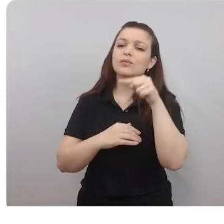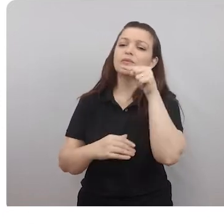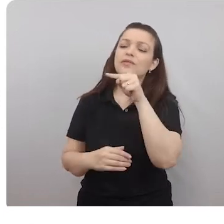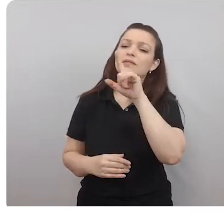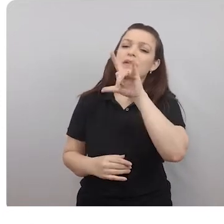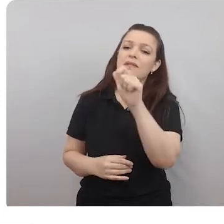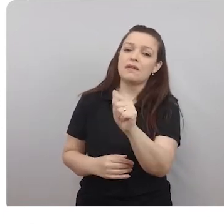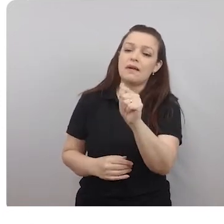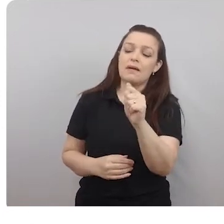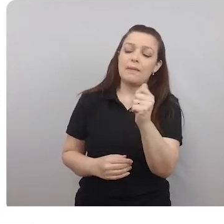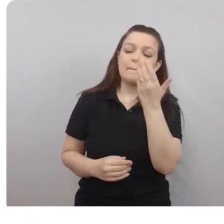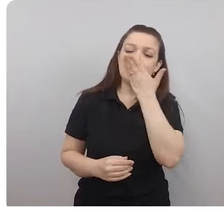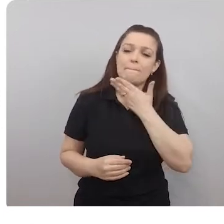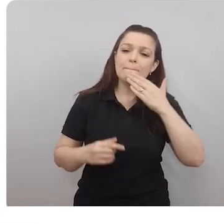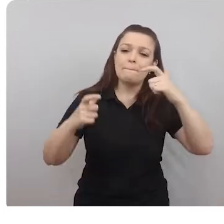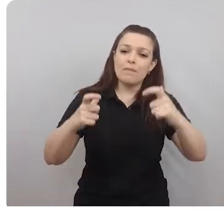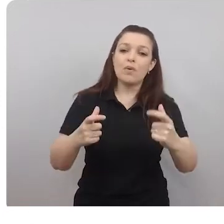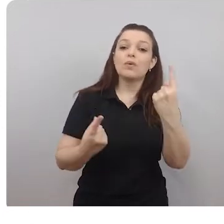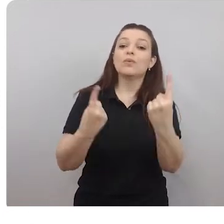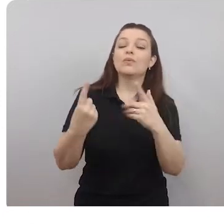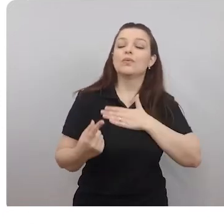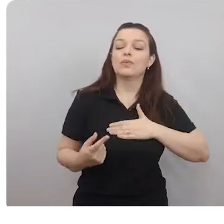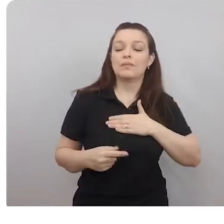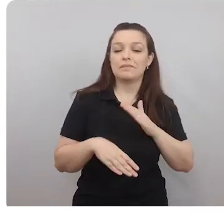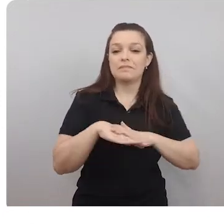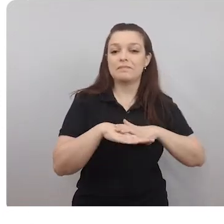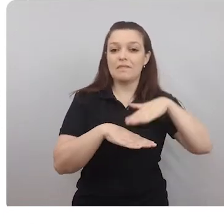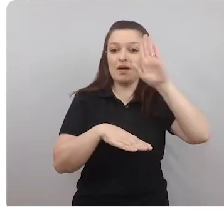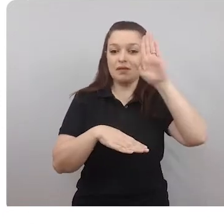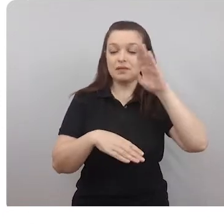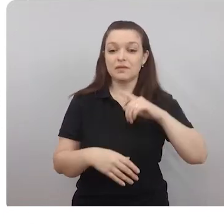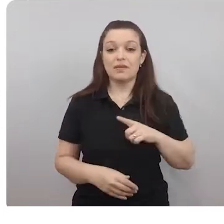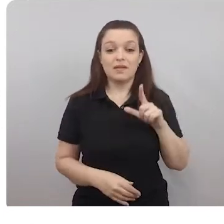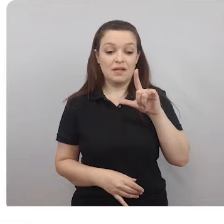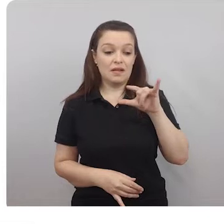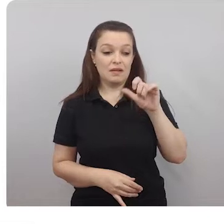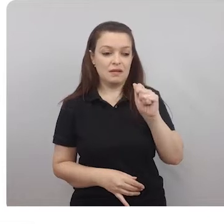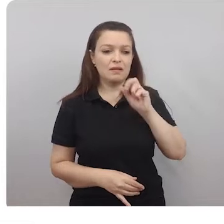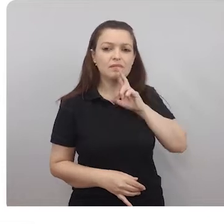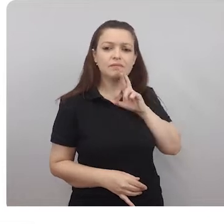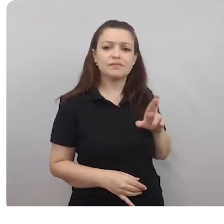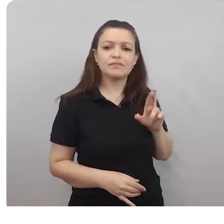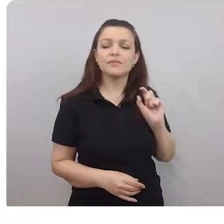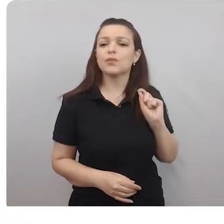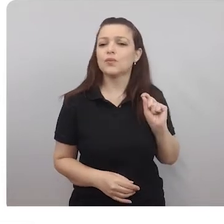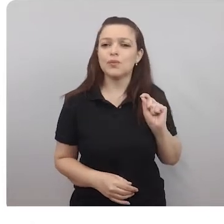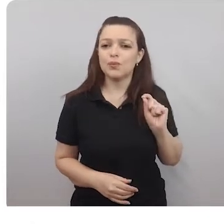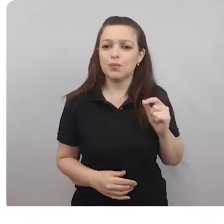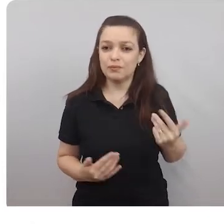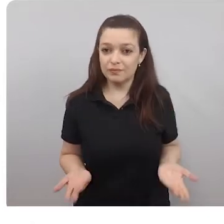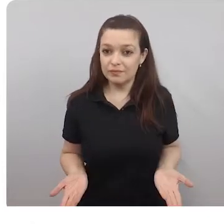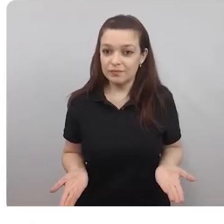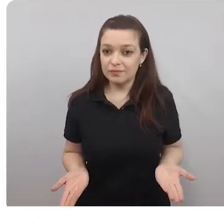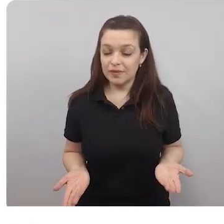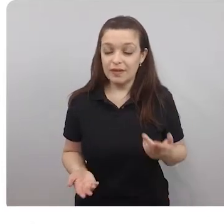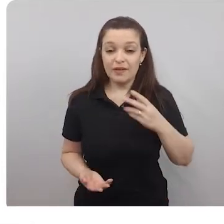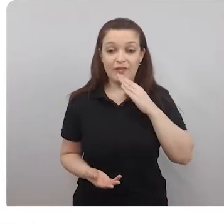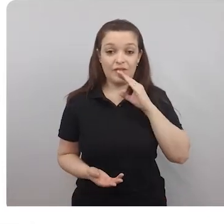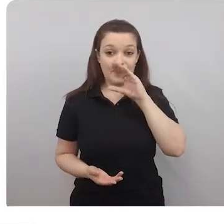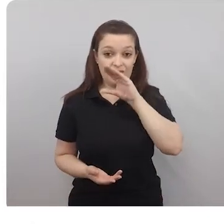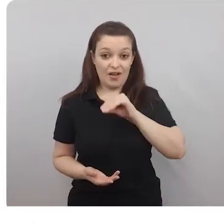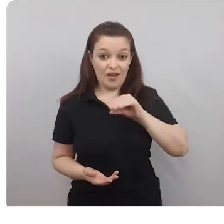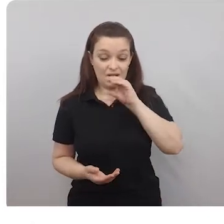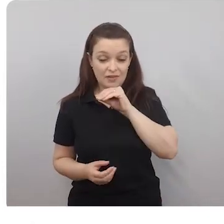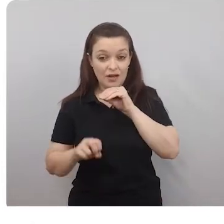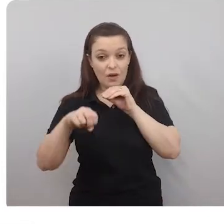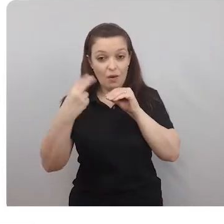qual é o seu bolo preferido. Será que a Lia tem outra resposta? Será que ela vai responder com um